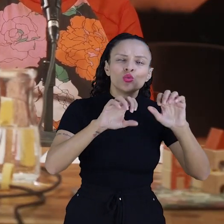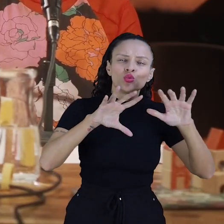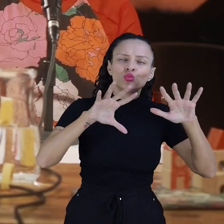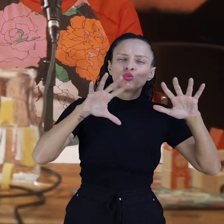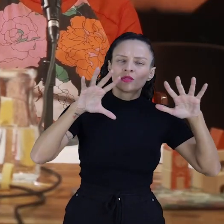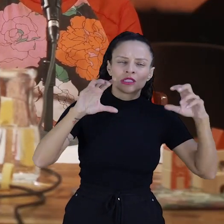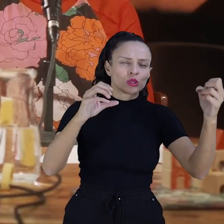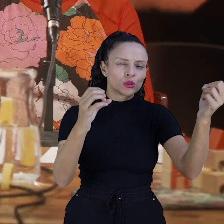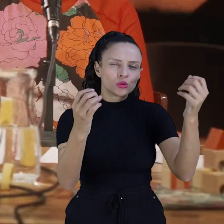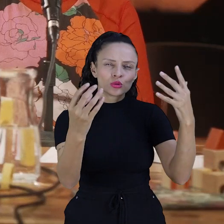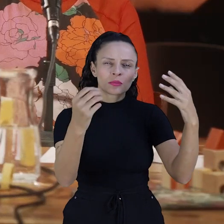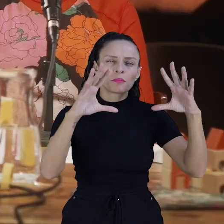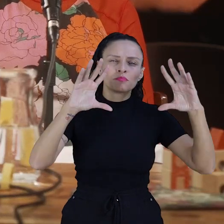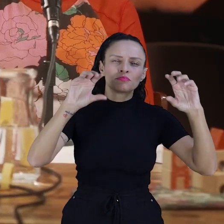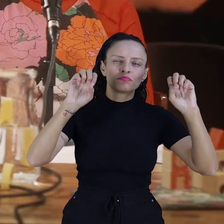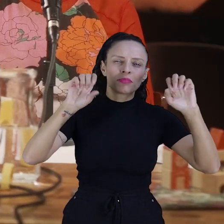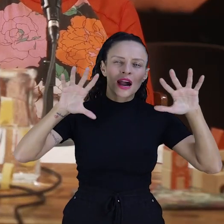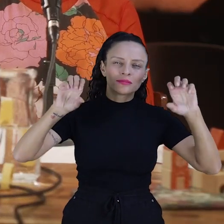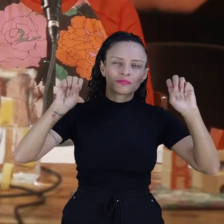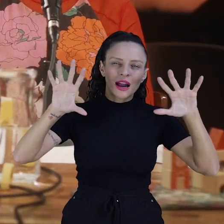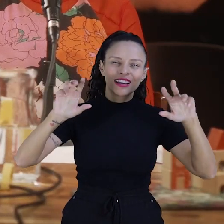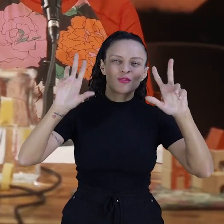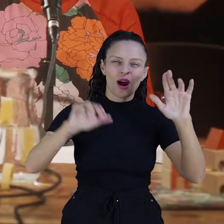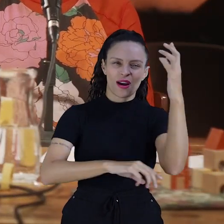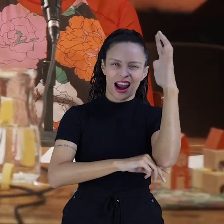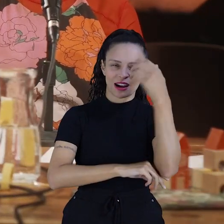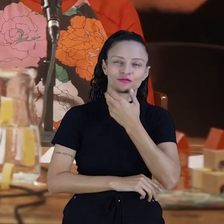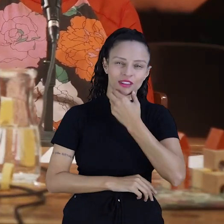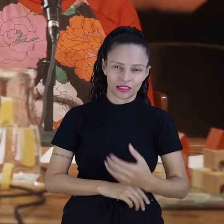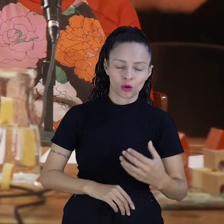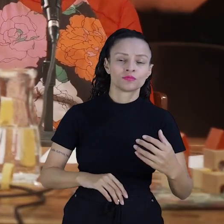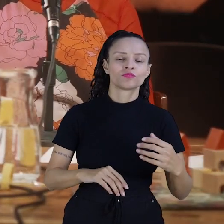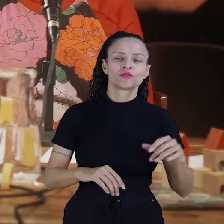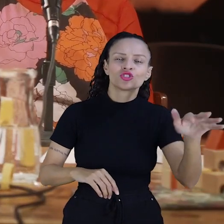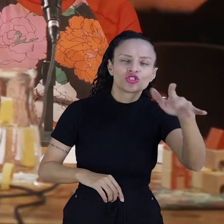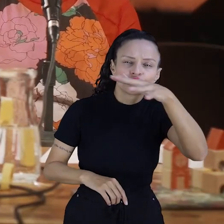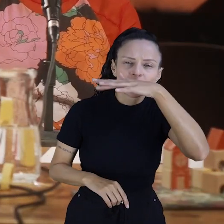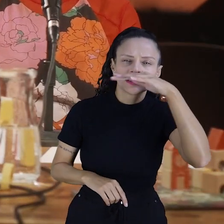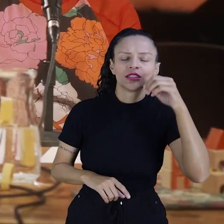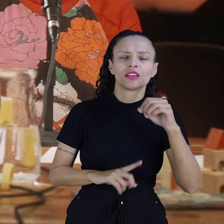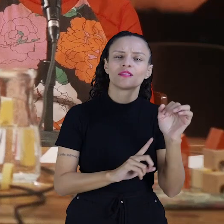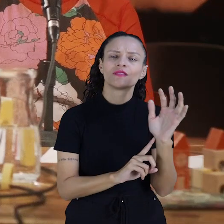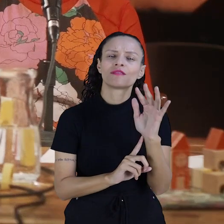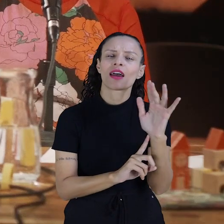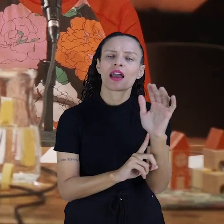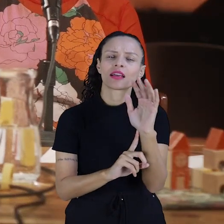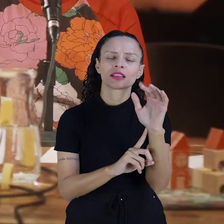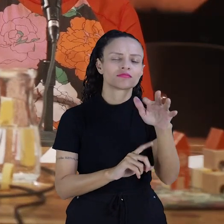luzes, tipo pisca-pisca que a gente tem quando a gente põe a árvore de Natal. cheirinhos,